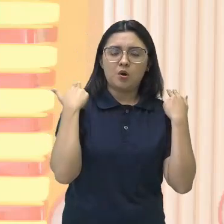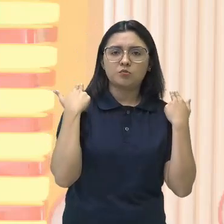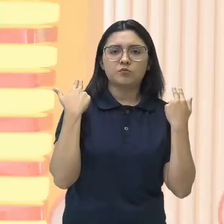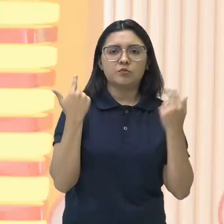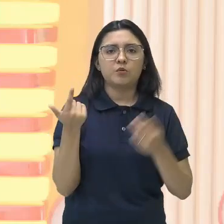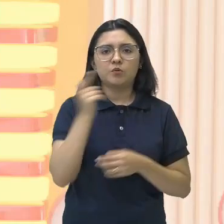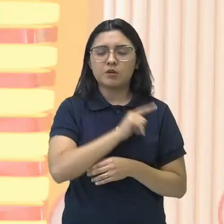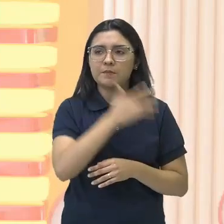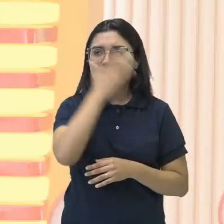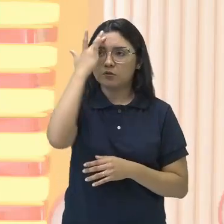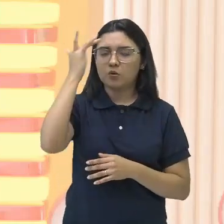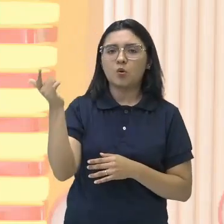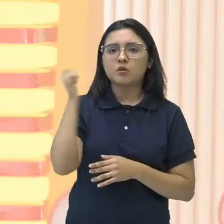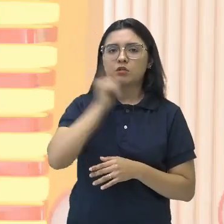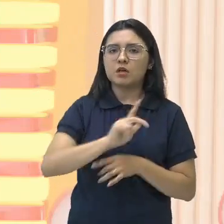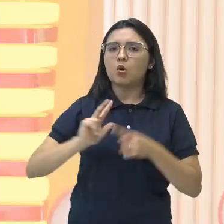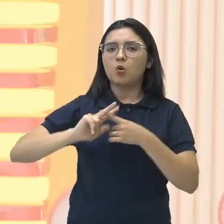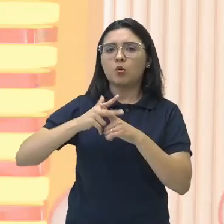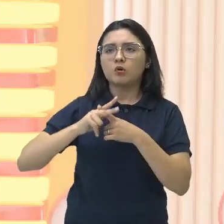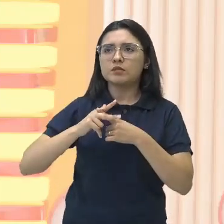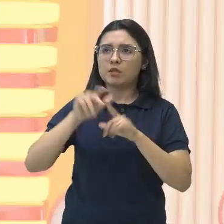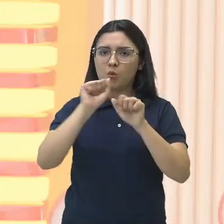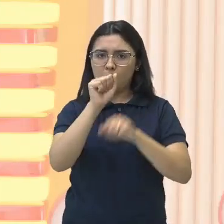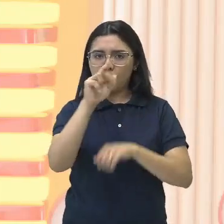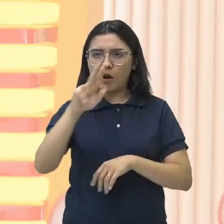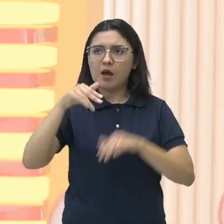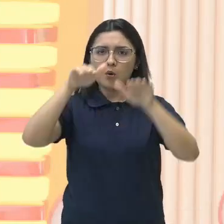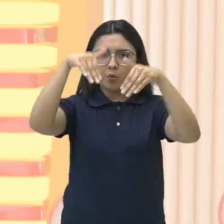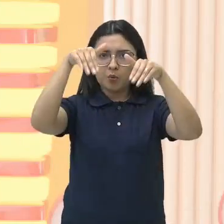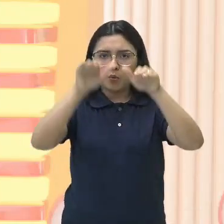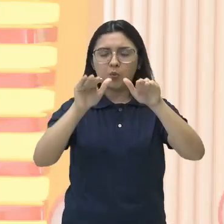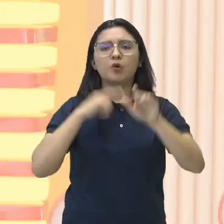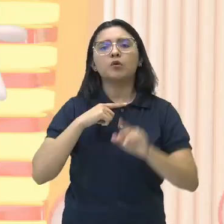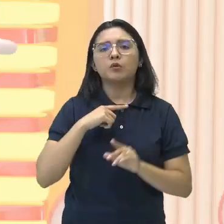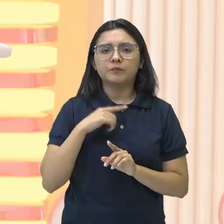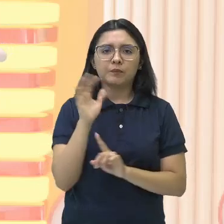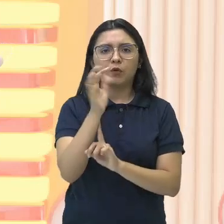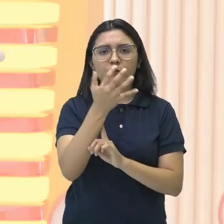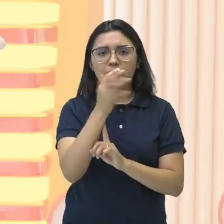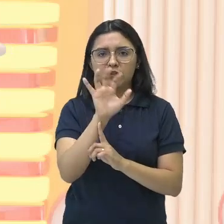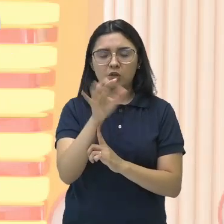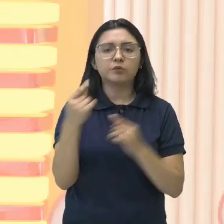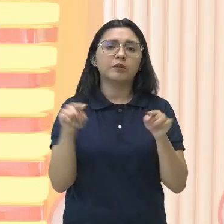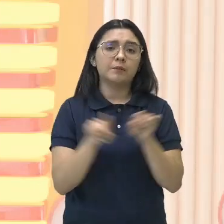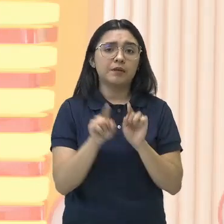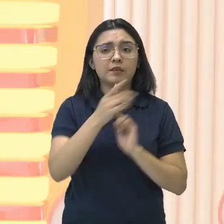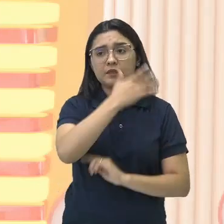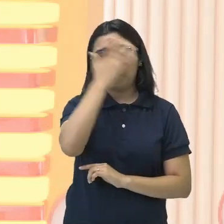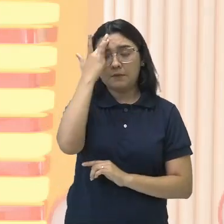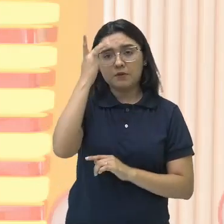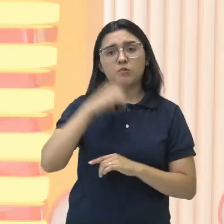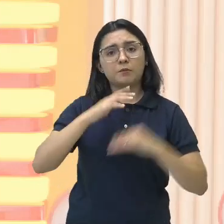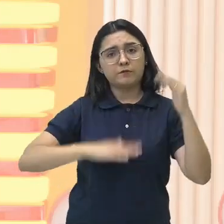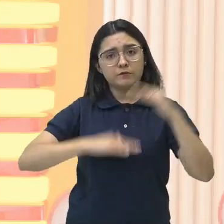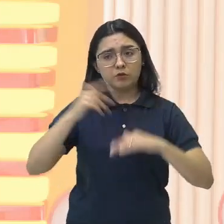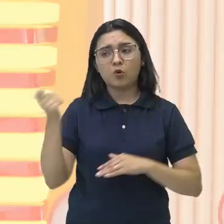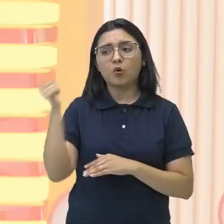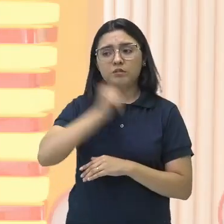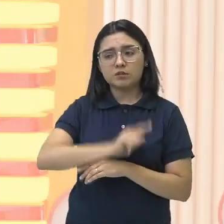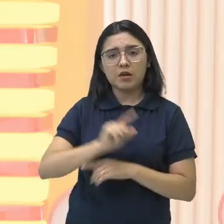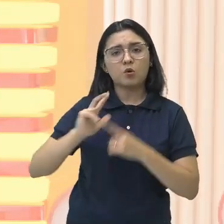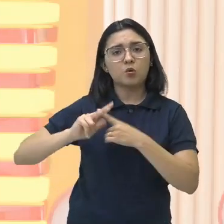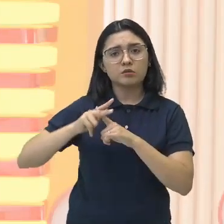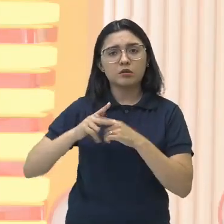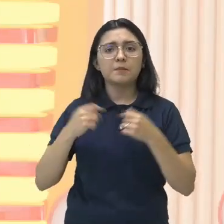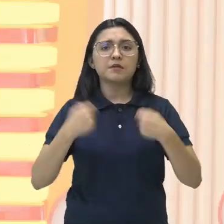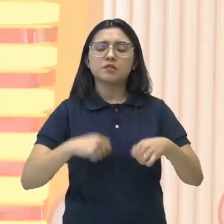que precisa fazer um conserto num ar-condicionado, num ventilador, enfim. Tem uma pessoa que tem esse tipo de talento e faz esse tipo de trabalho. Preciso fazer